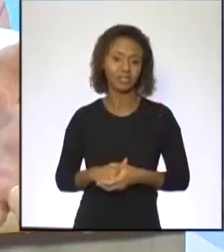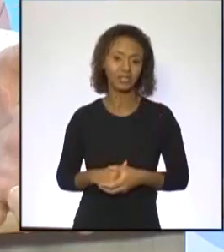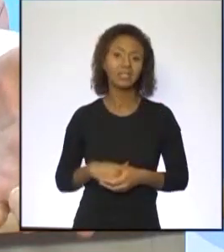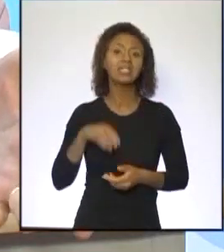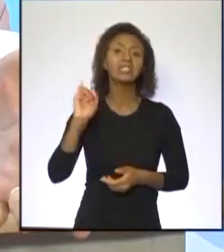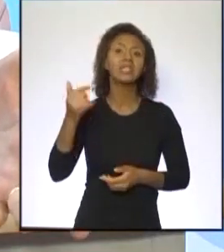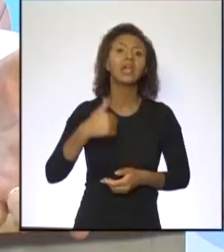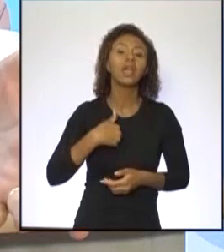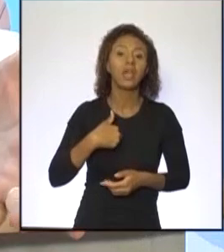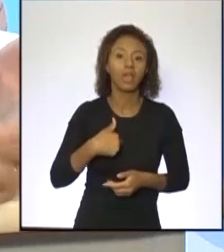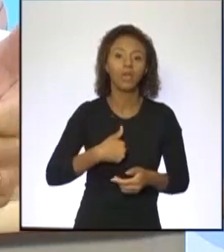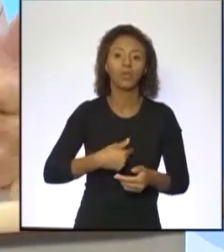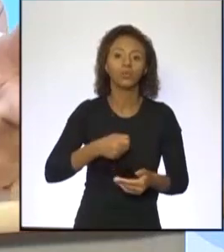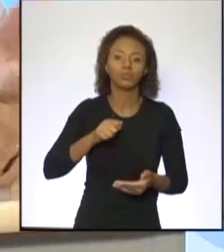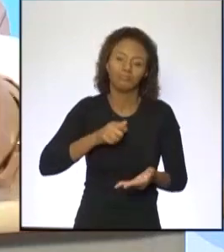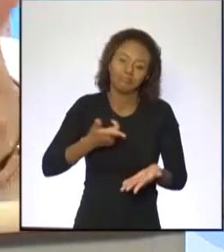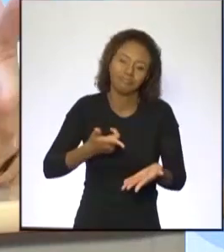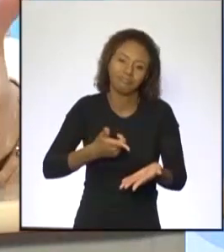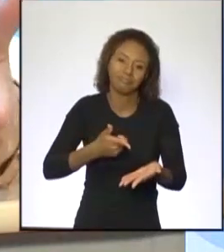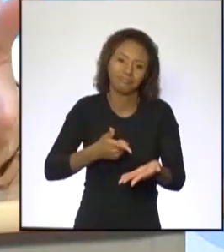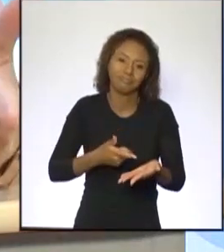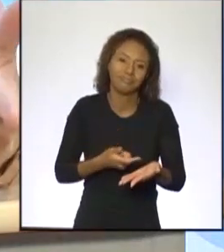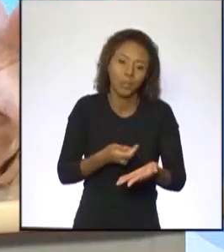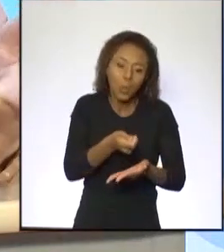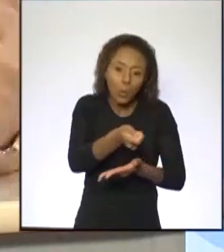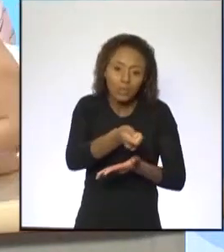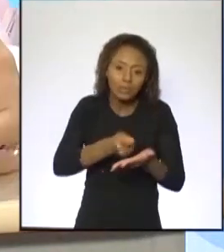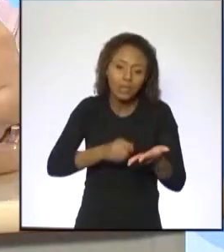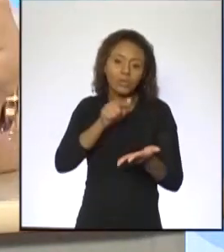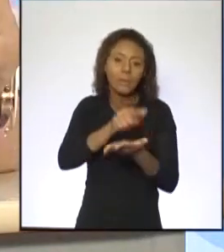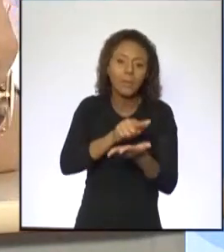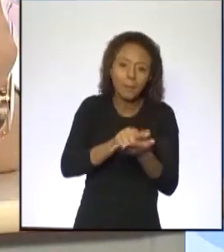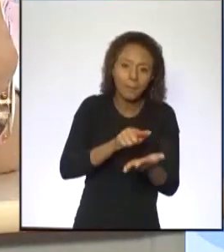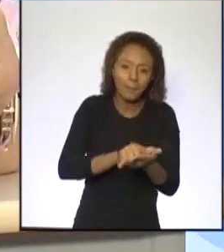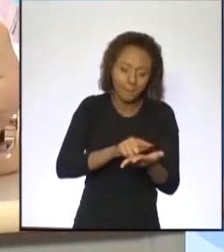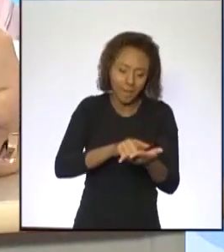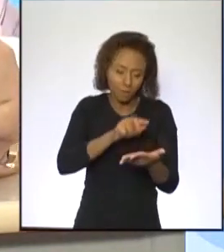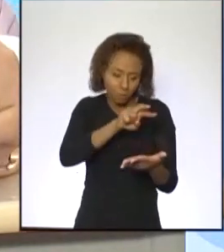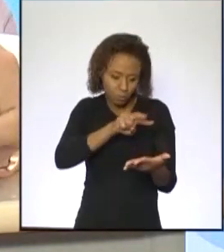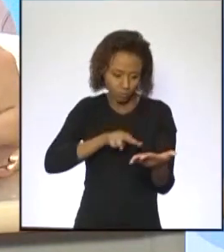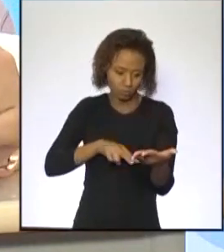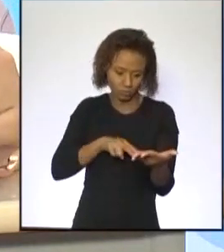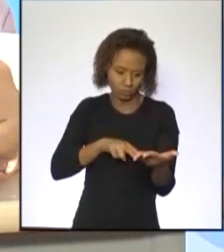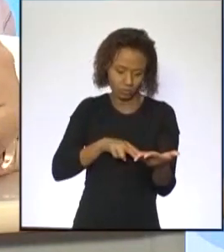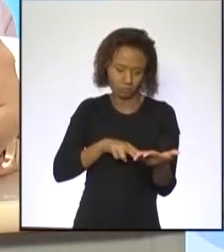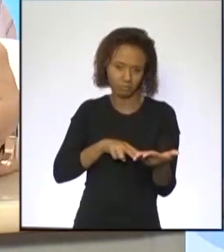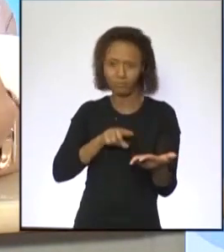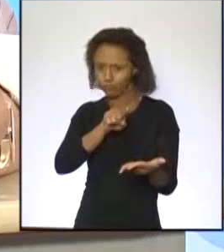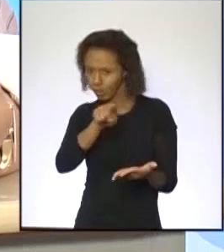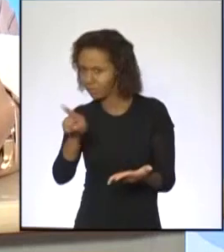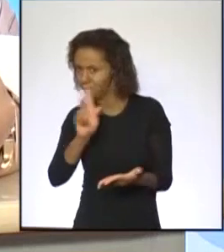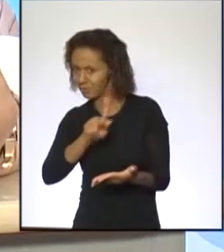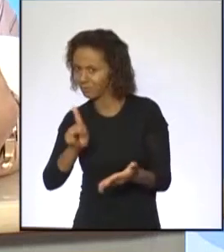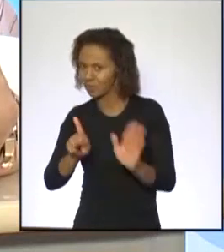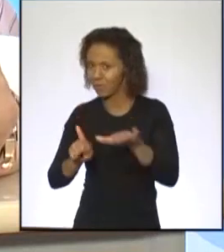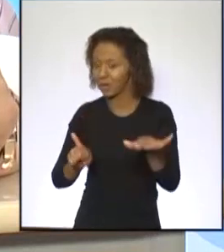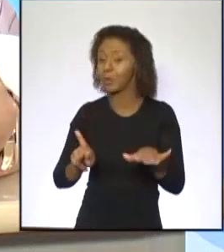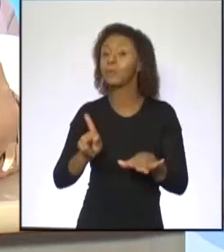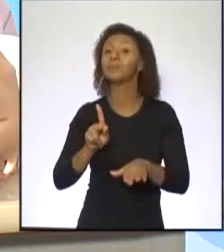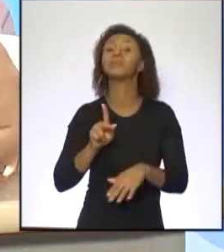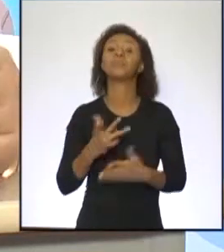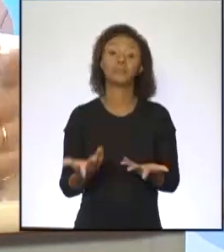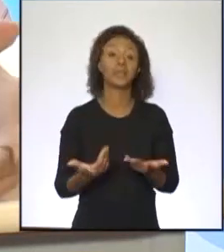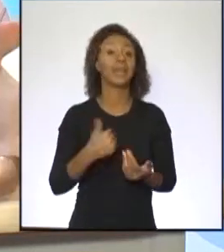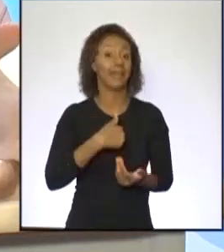desse texto impresso, agora a conversa para os alunos e para os professores. Se a gente estivesse diante desse texto impresso, eu diria para os meus alunos o